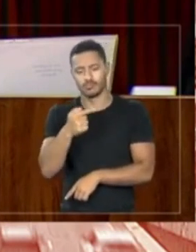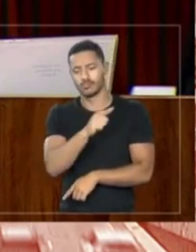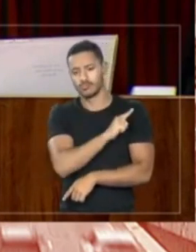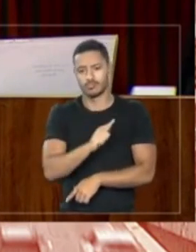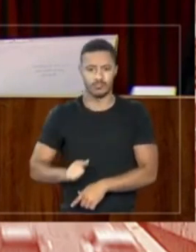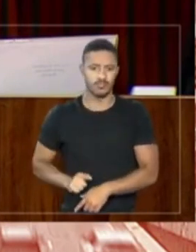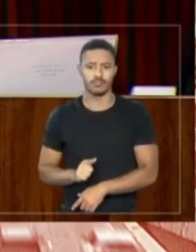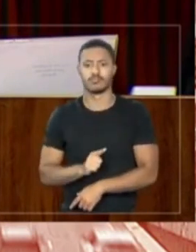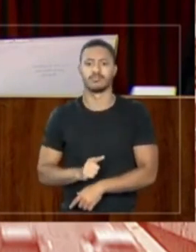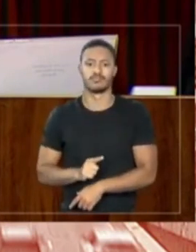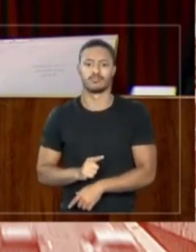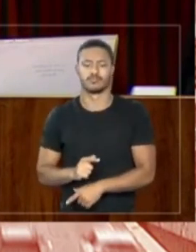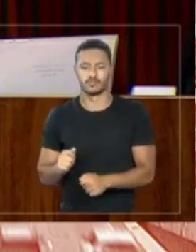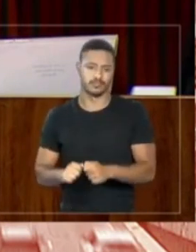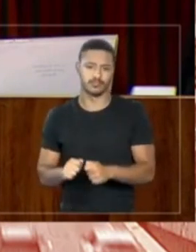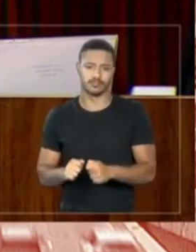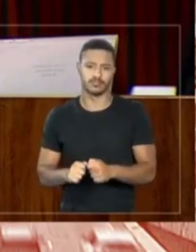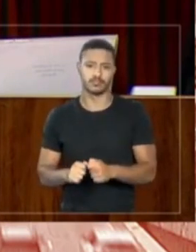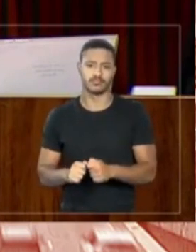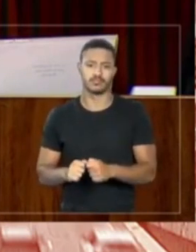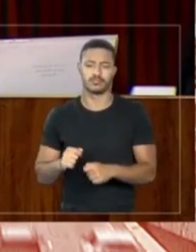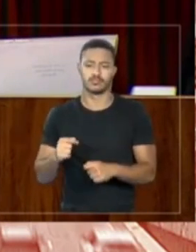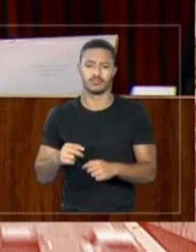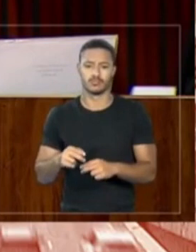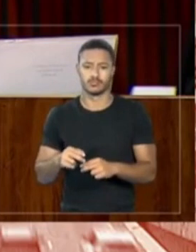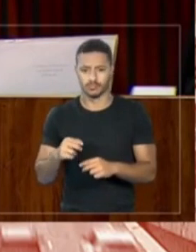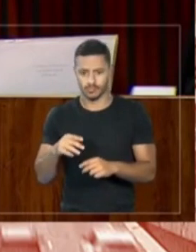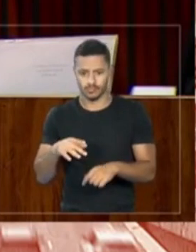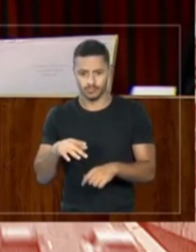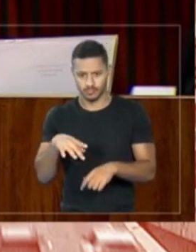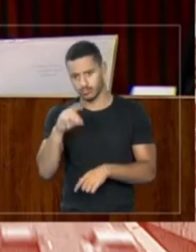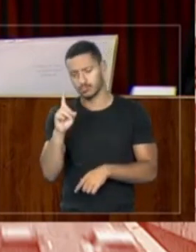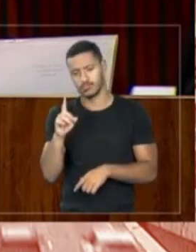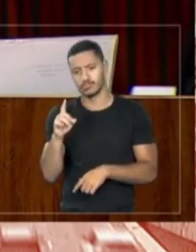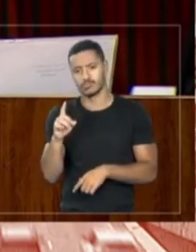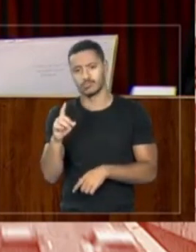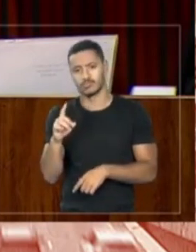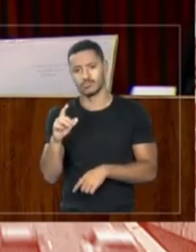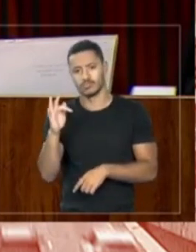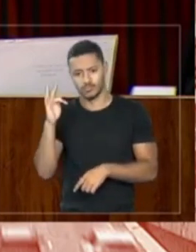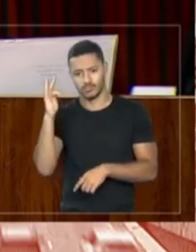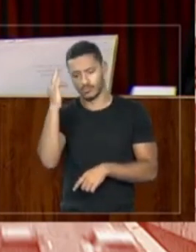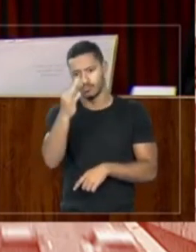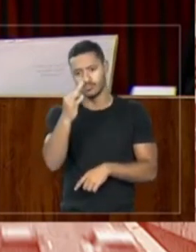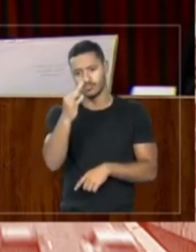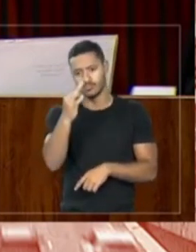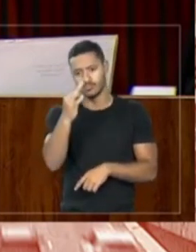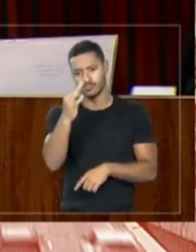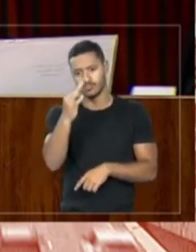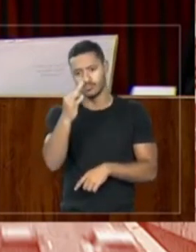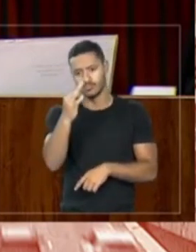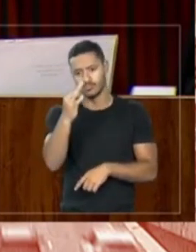medidas importantíssimas. Uma foi proibir essa demagogia, essas bravatas do Queiroga em rede nacional de